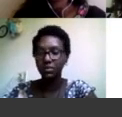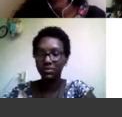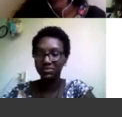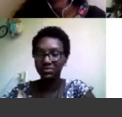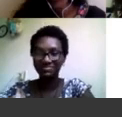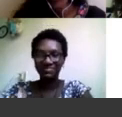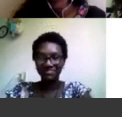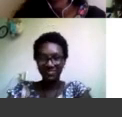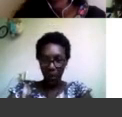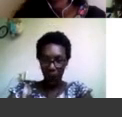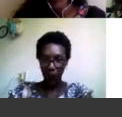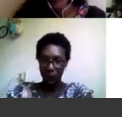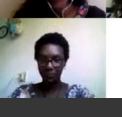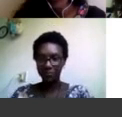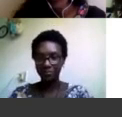Jesus